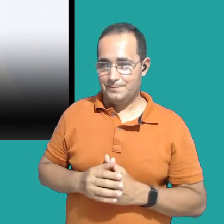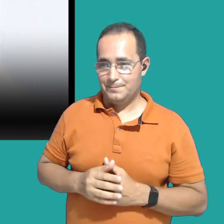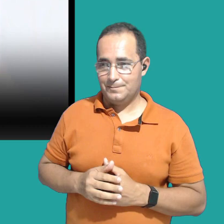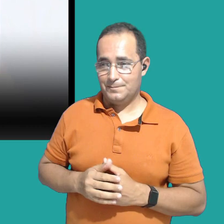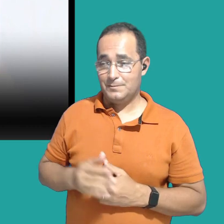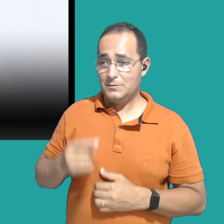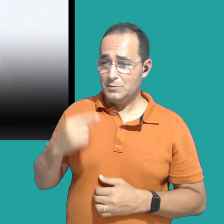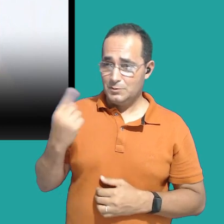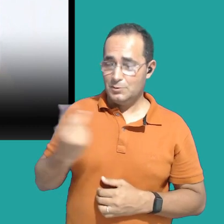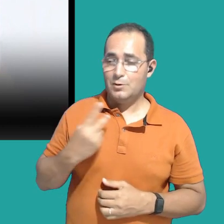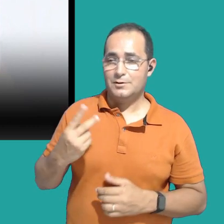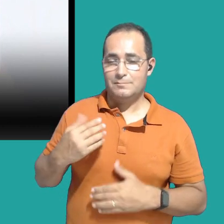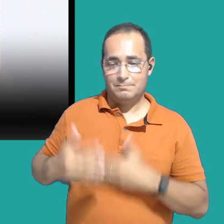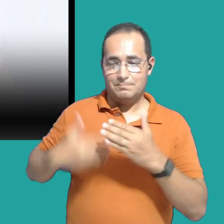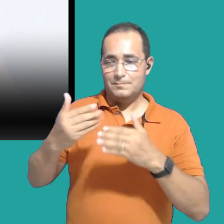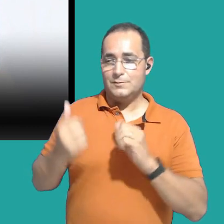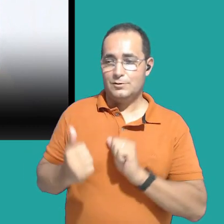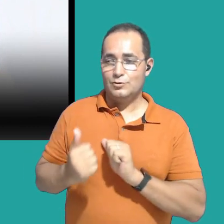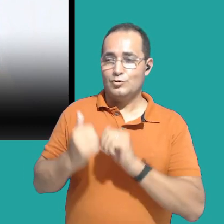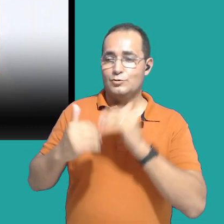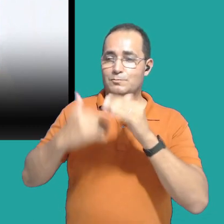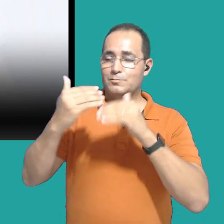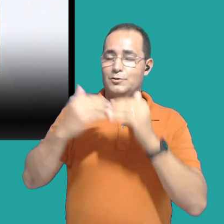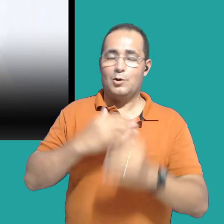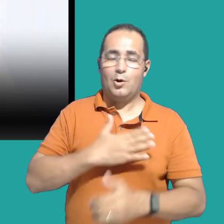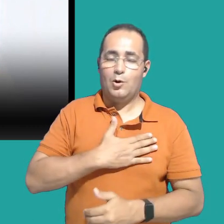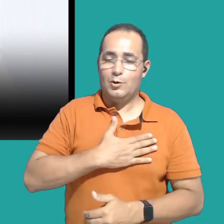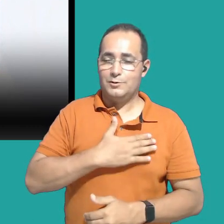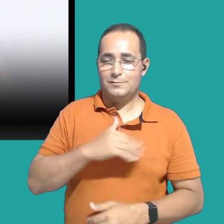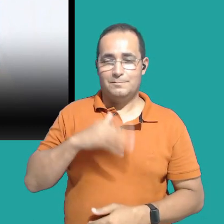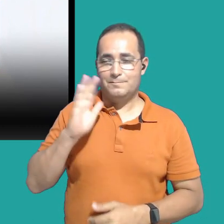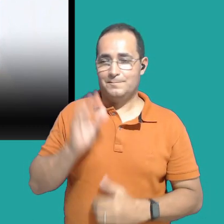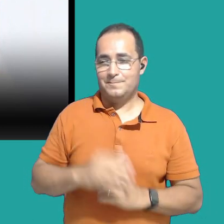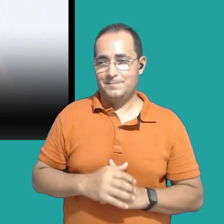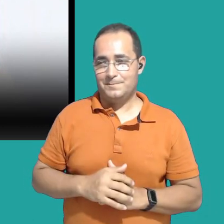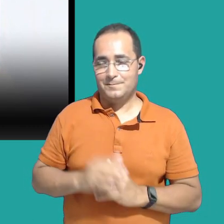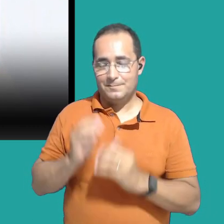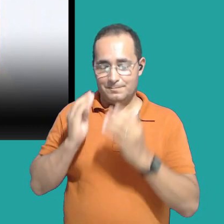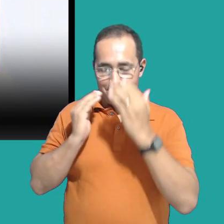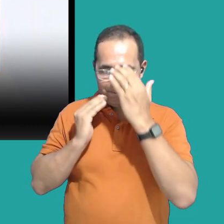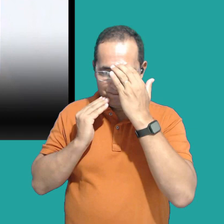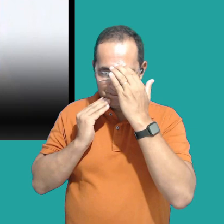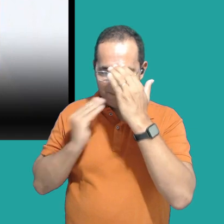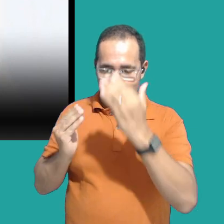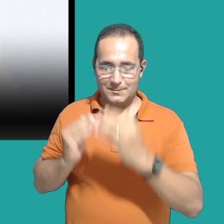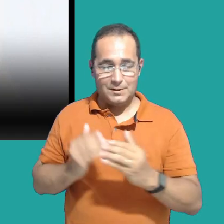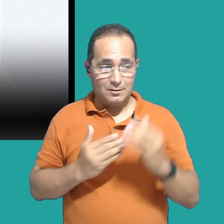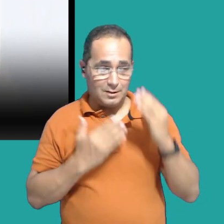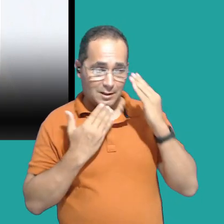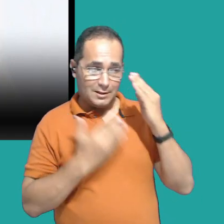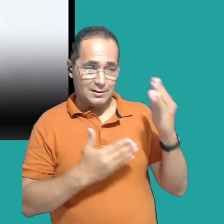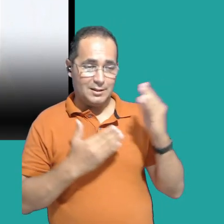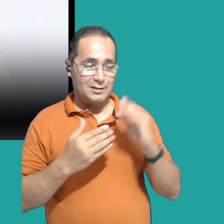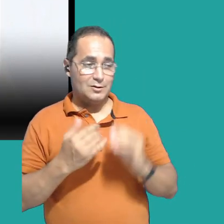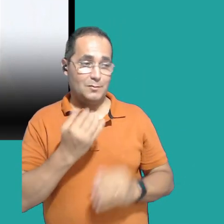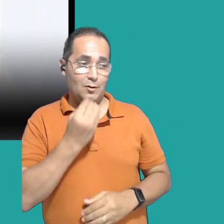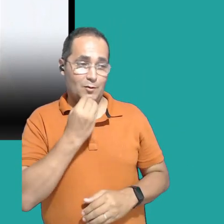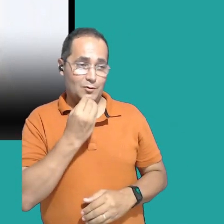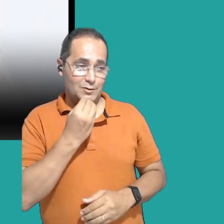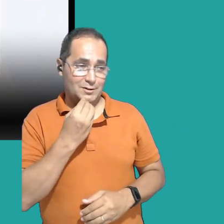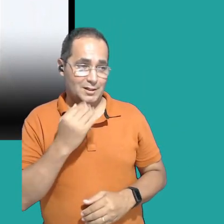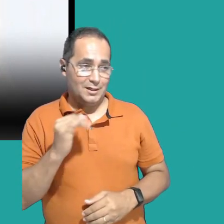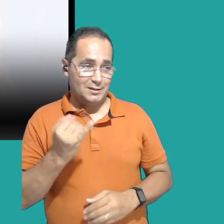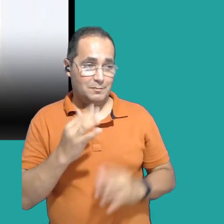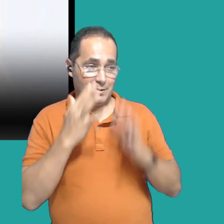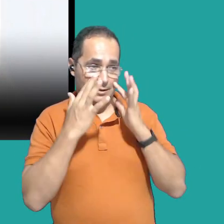coisas e a gente cresce juntos, sabe? Com Eu gosto certeza. muito disso. Muito Eu que obrigada. agradeço, eu agradeço a todos